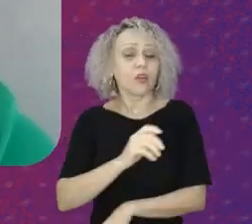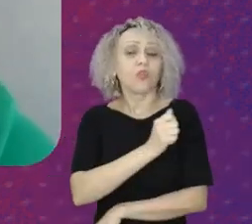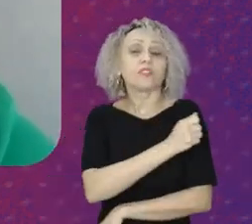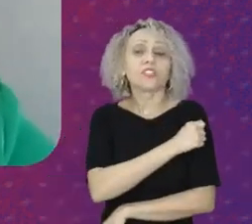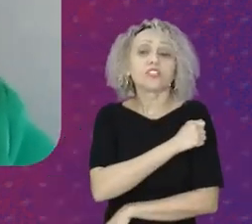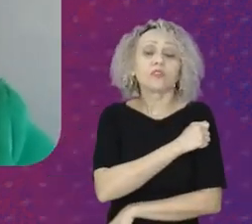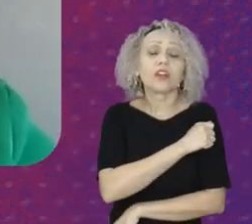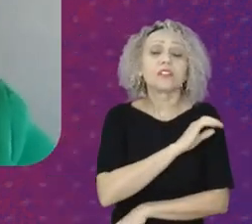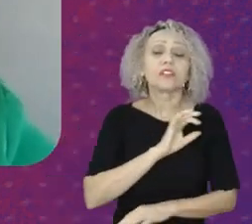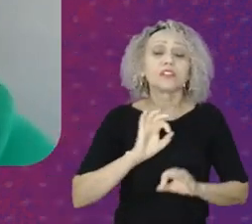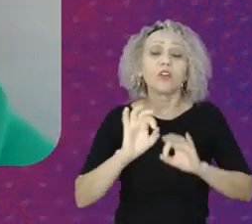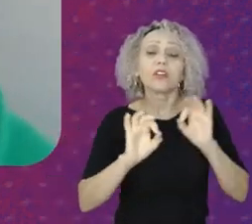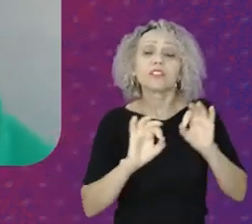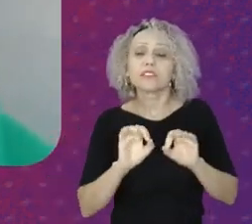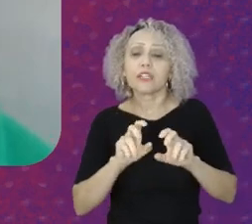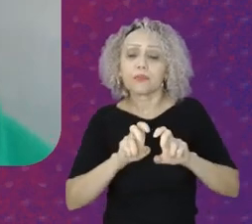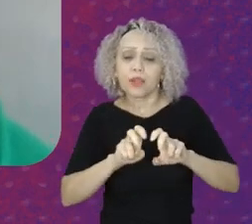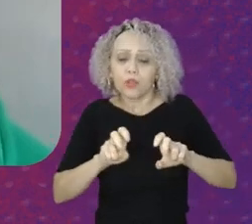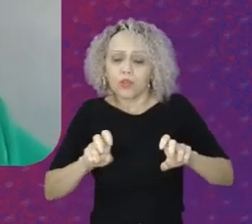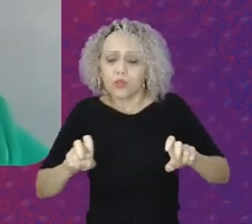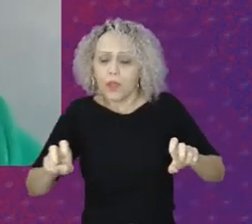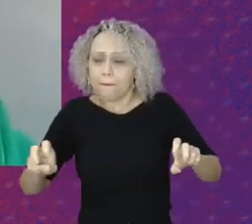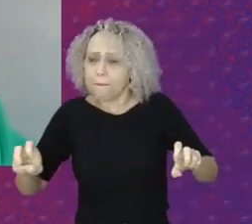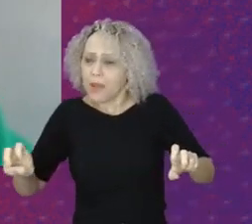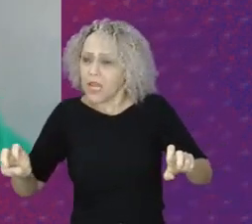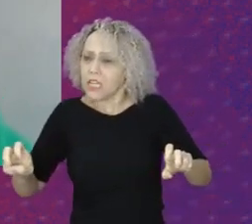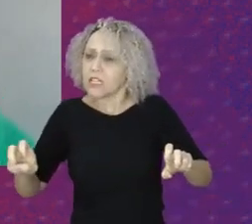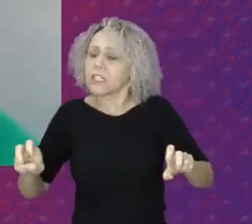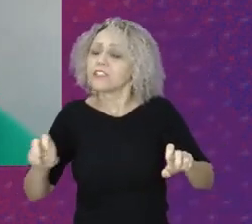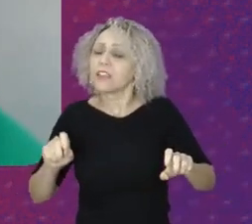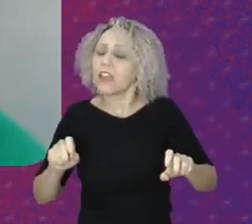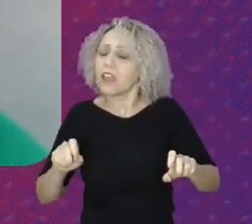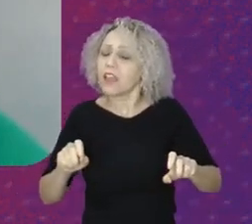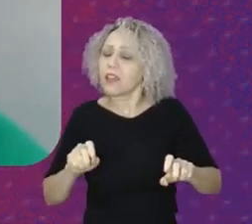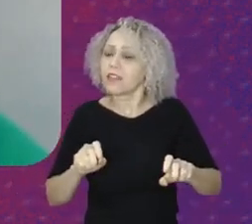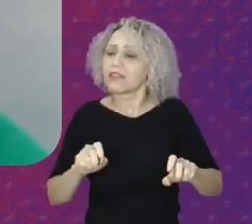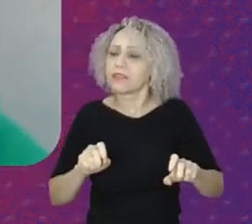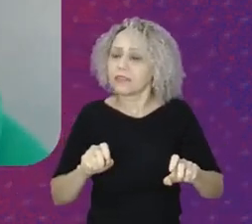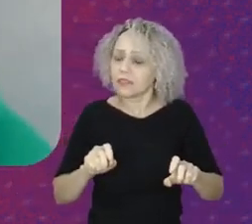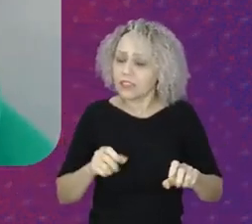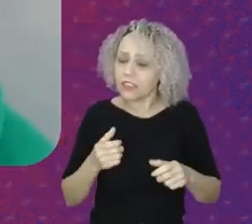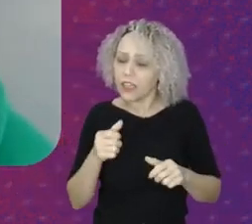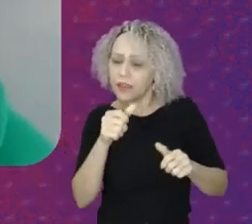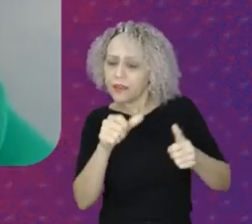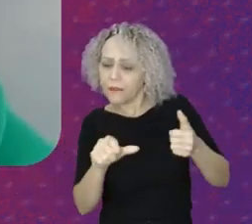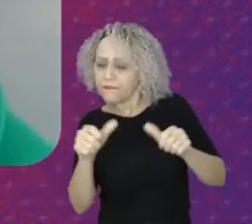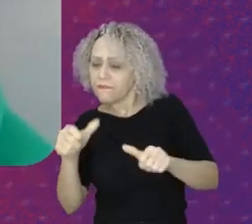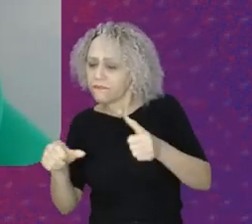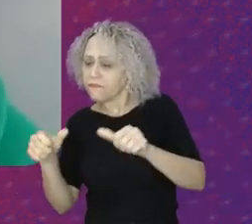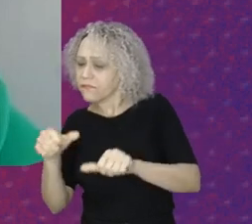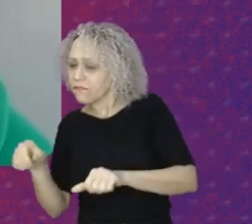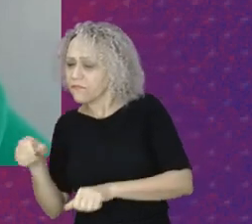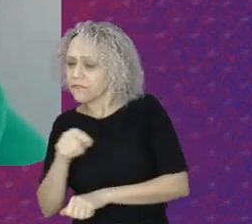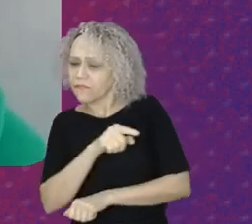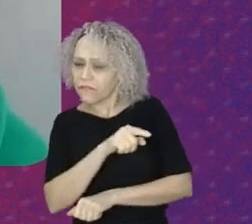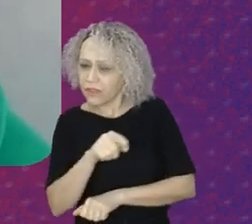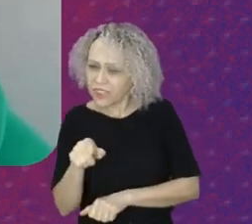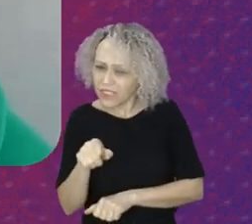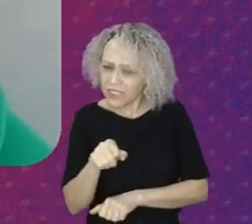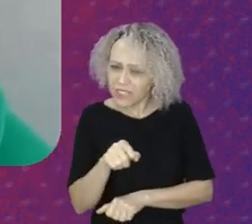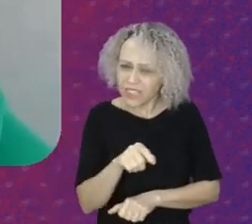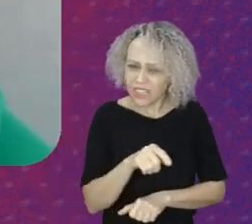para constituir bancas de aferição racial. Infelizmente, nos últimos 6 anos, o MEC não